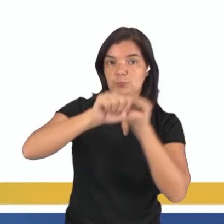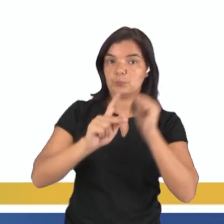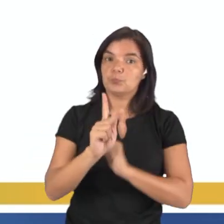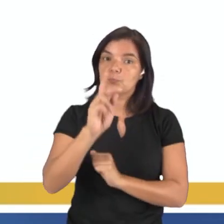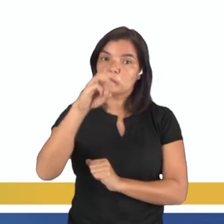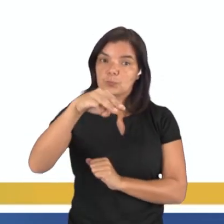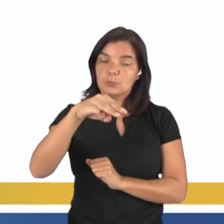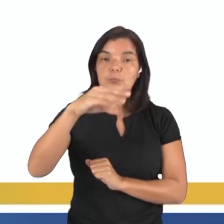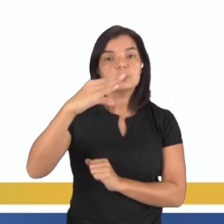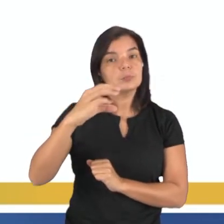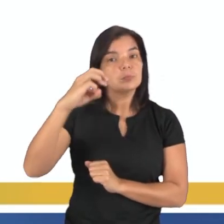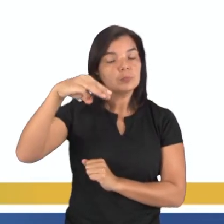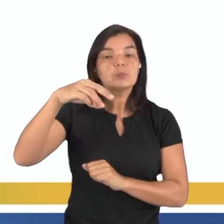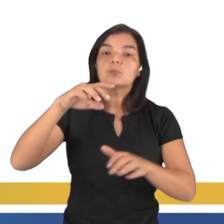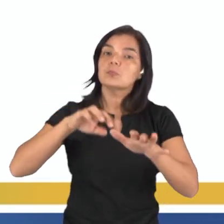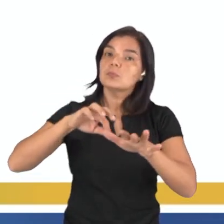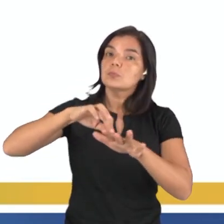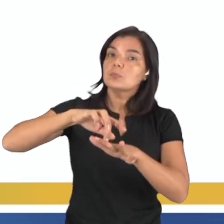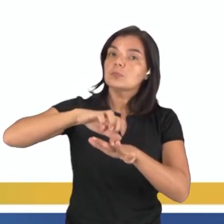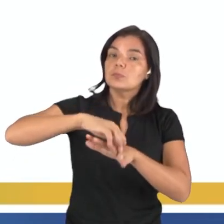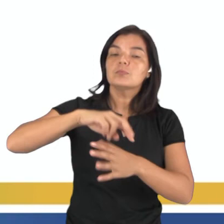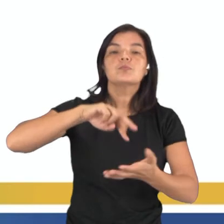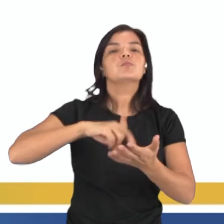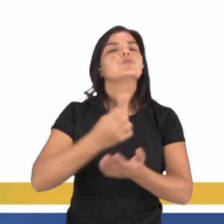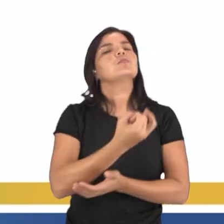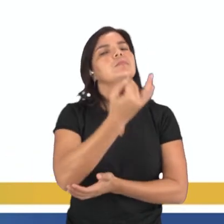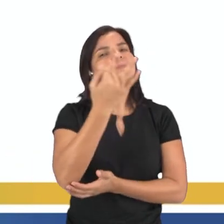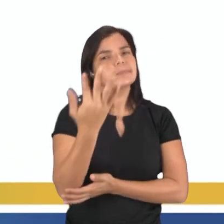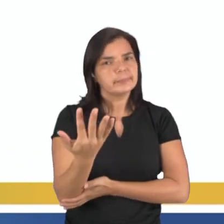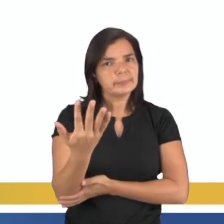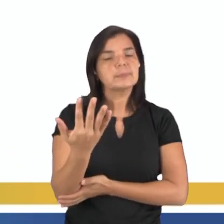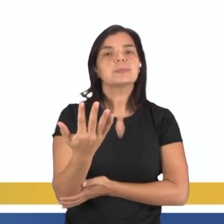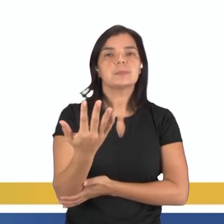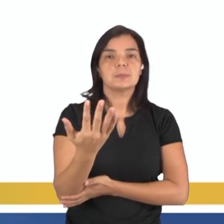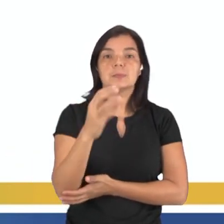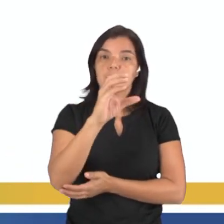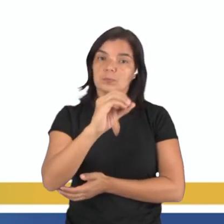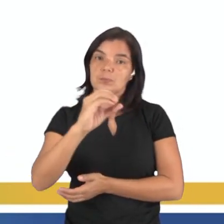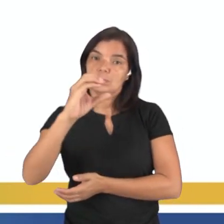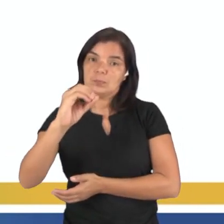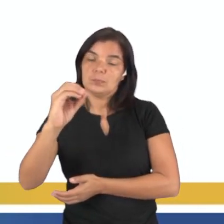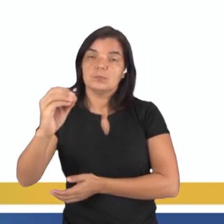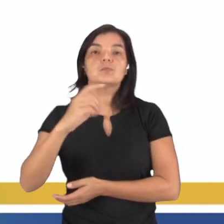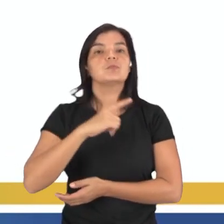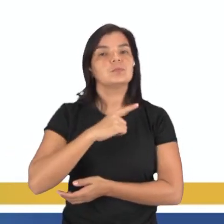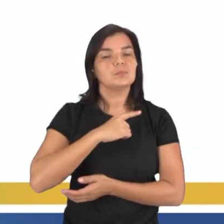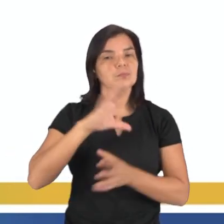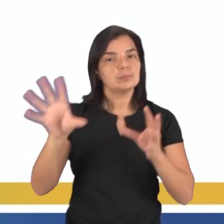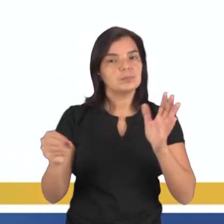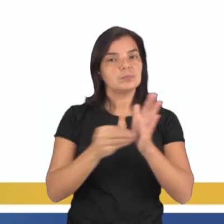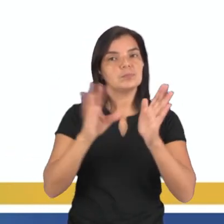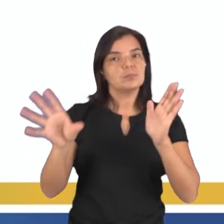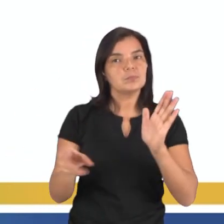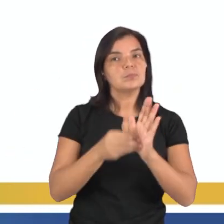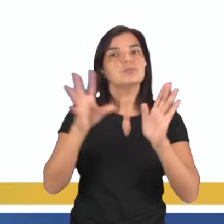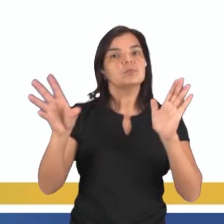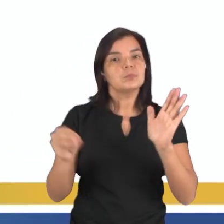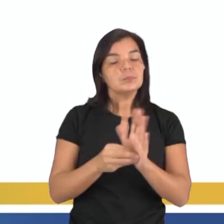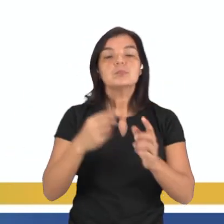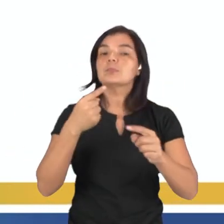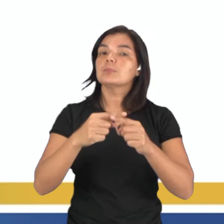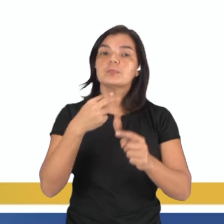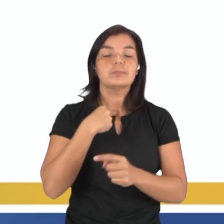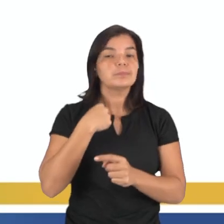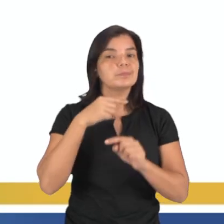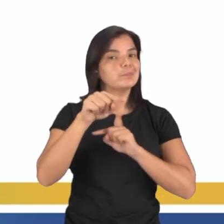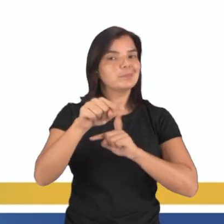para centímetro, então vou descer a escada. Vamos contar quantos zeros eu tenho que acrescentar aí, porque eu não